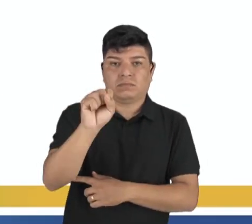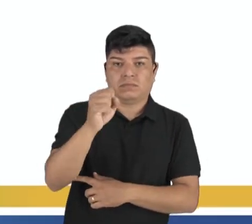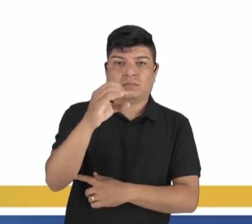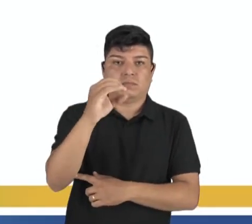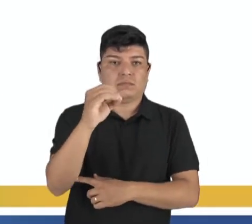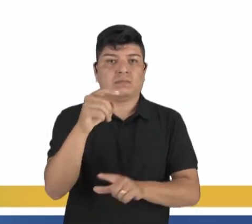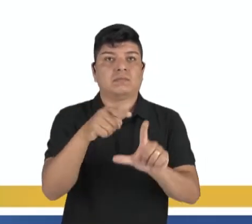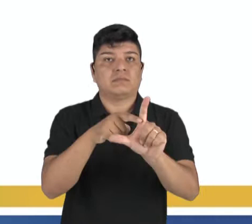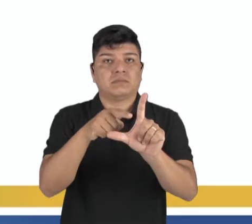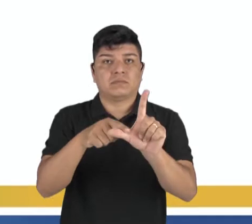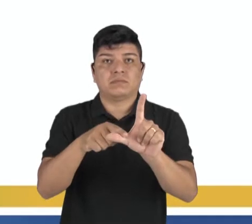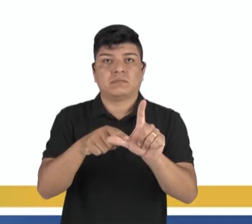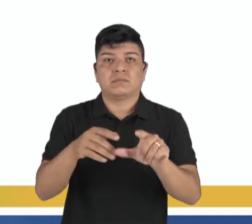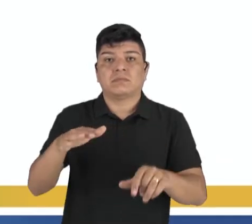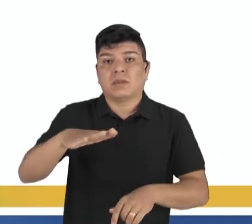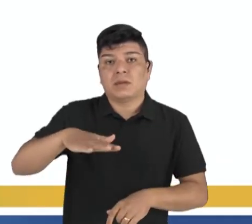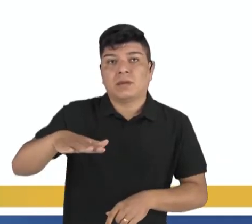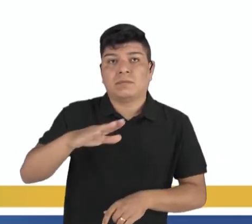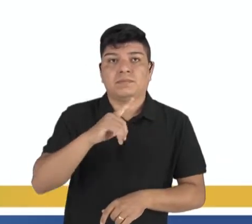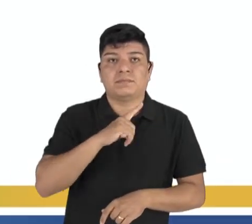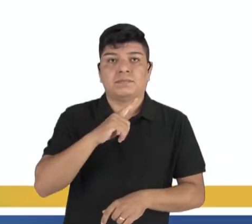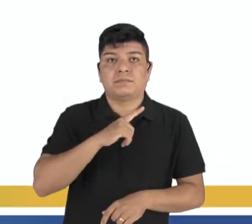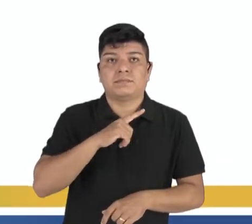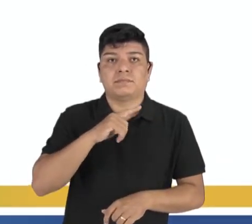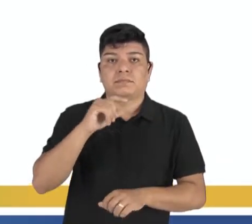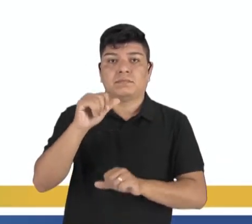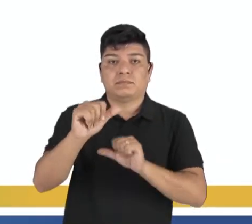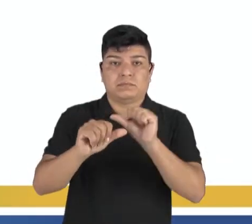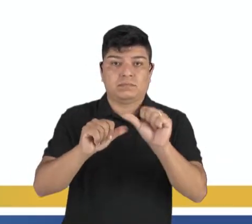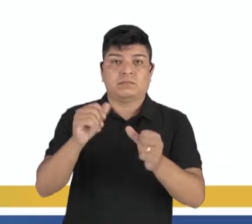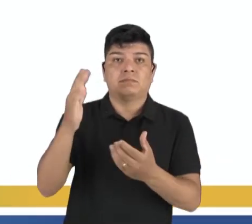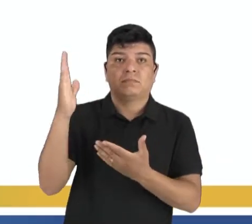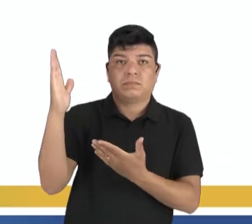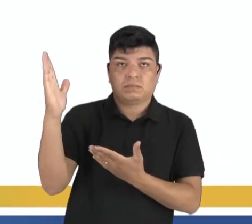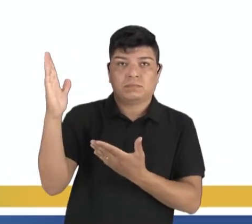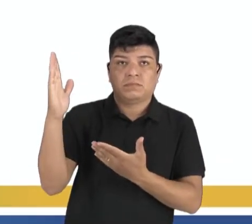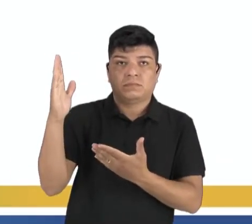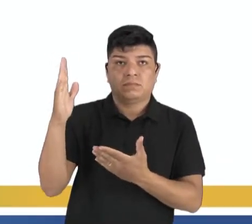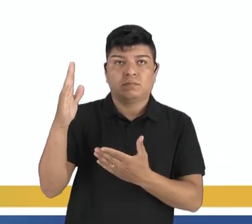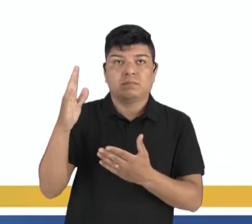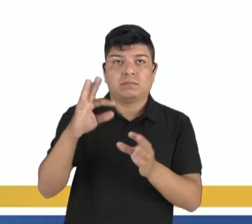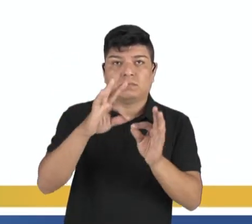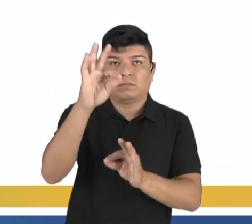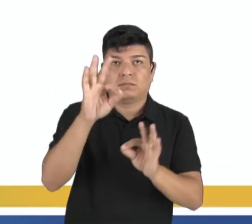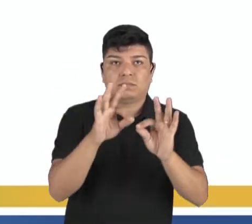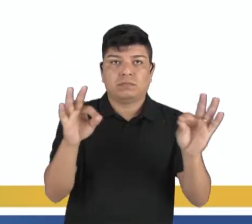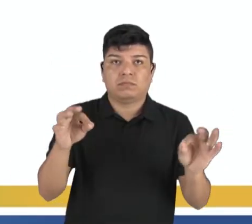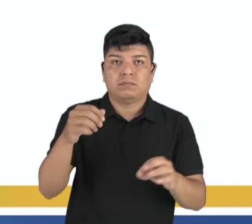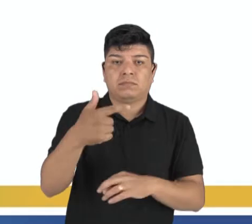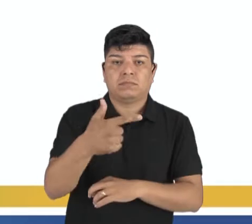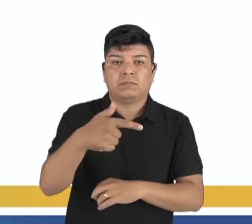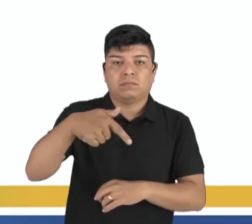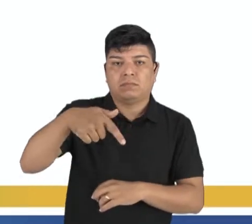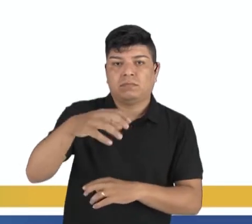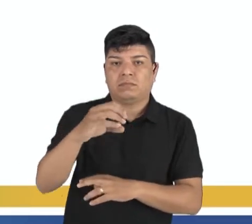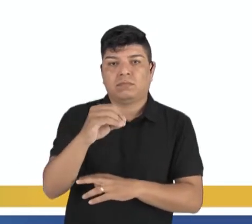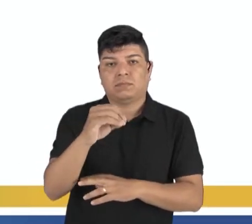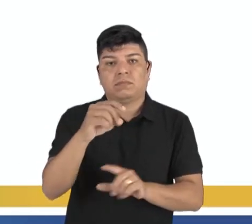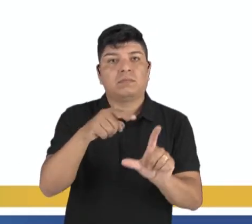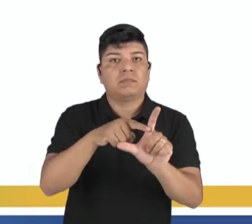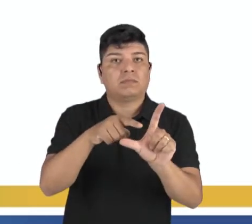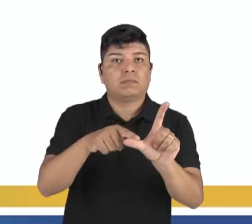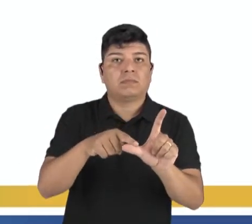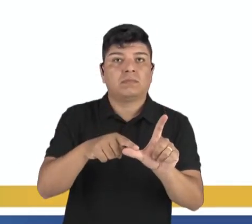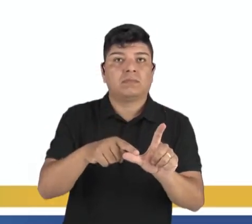180 graus aí na parte de baixo nós temos uma rotação de central e medida de amplitude de 270 graus